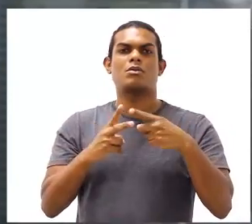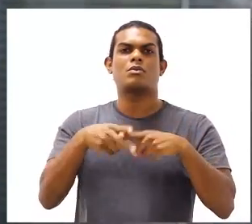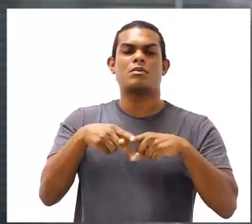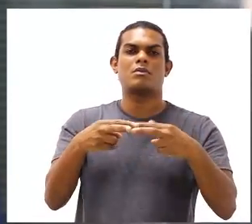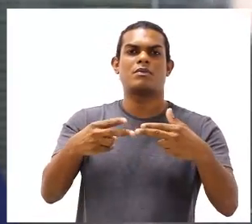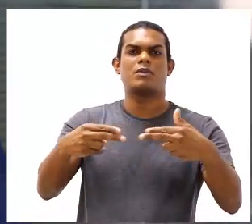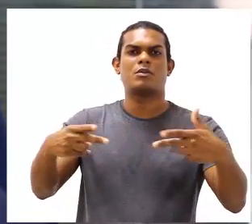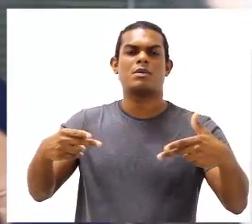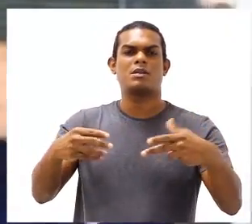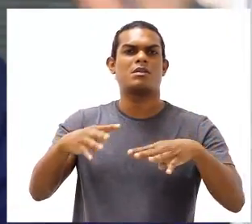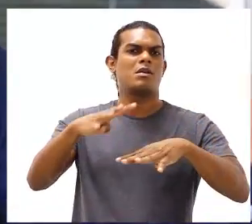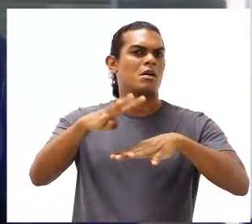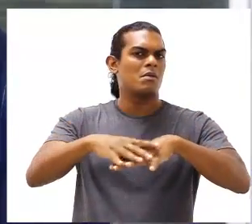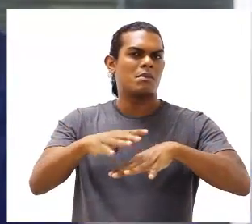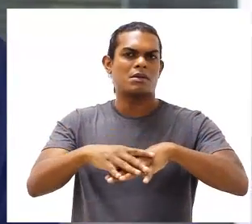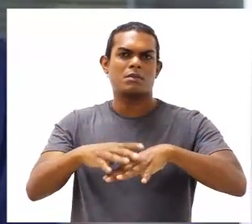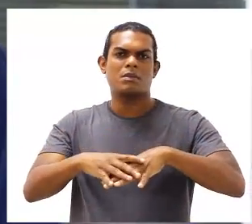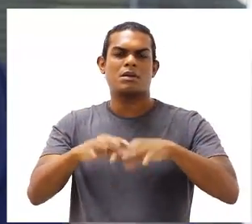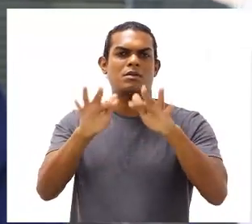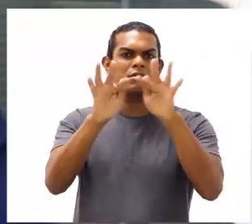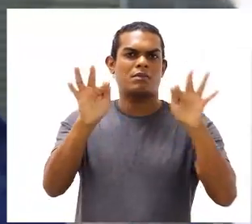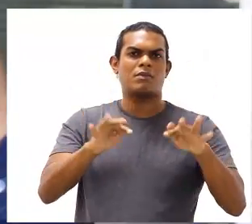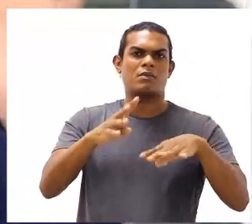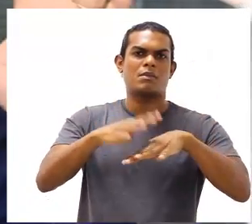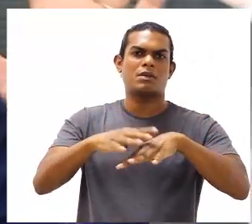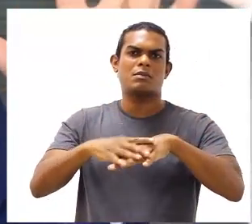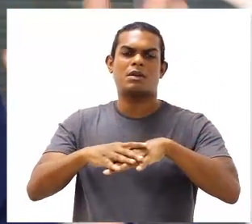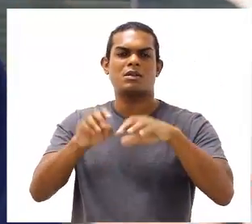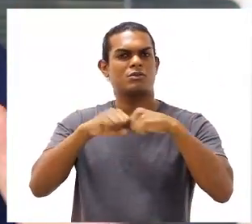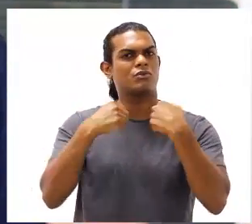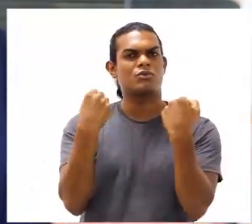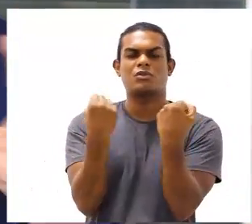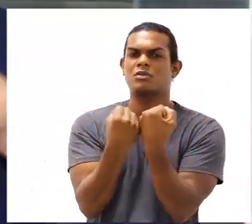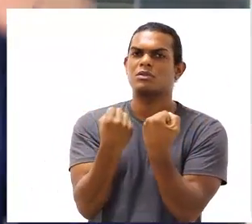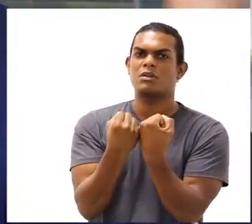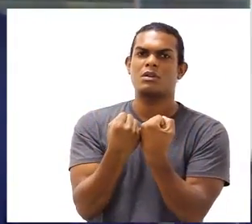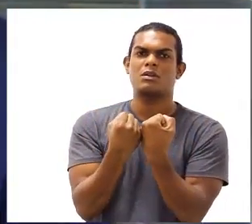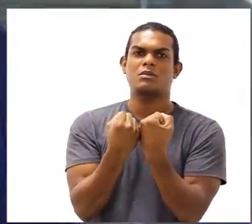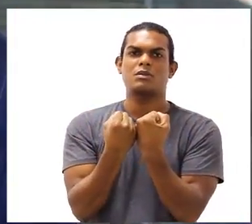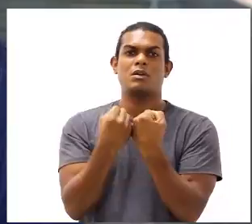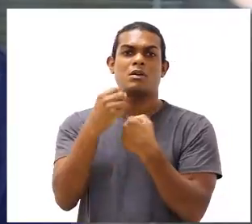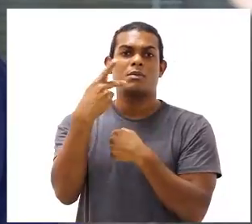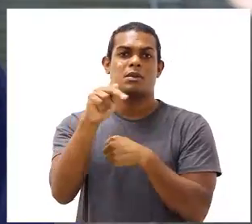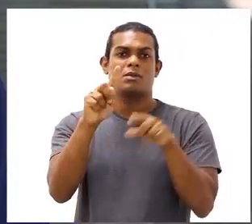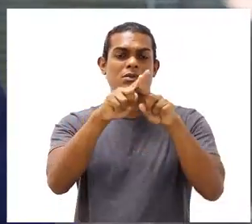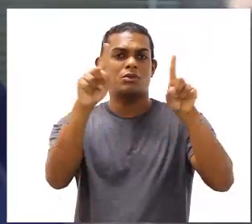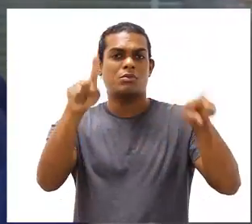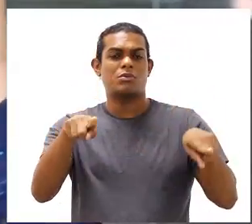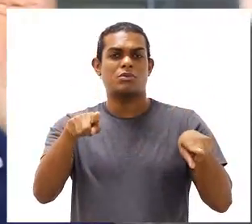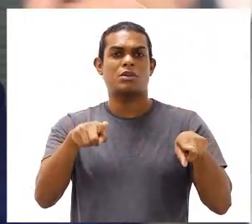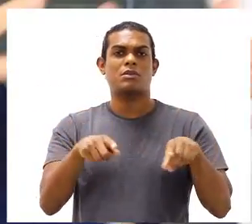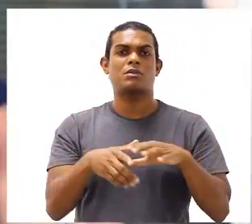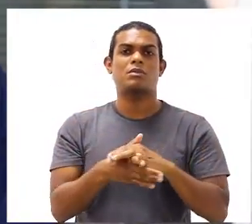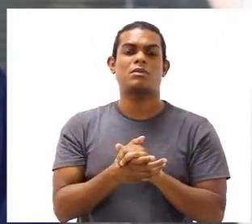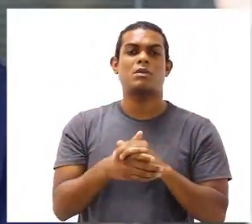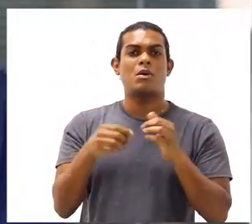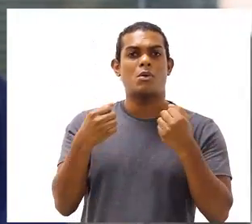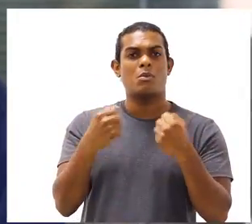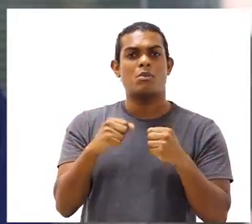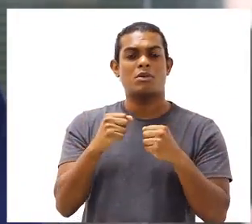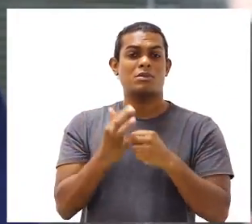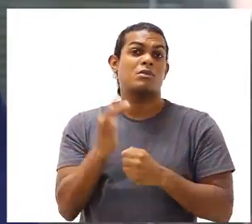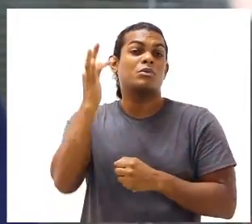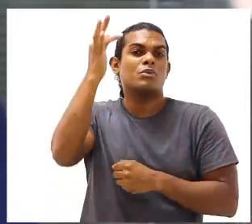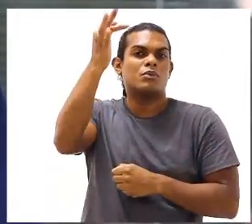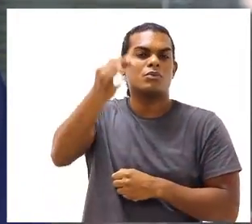modelos matemáticos, modelos sociais, para que esse conjunto de coisas possam dar um